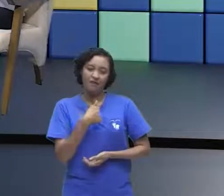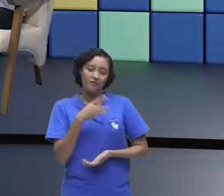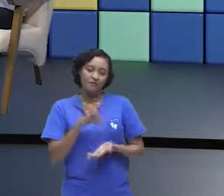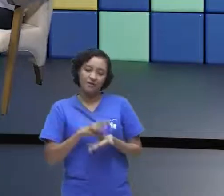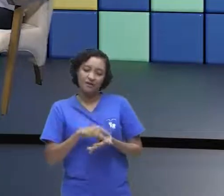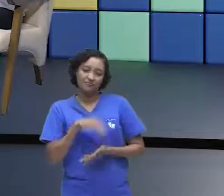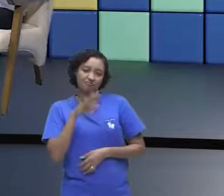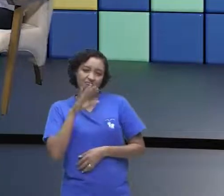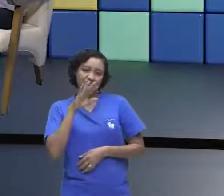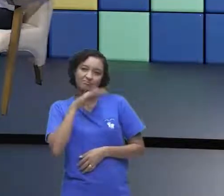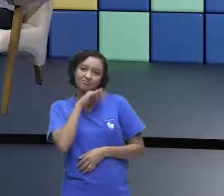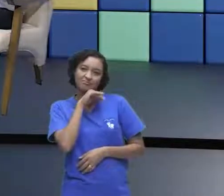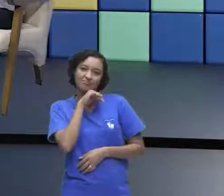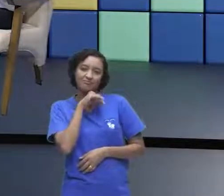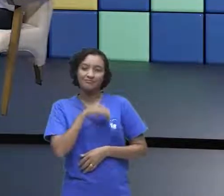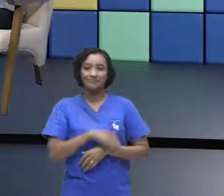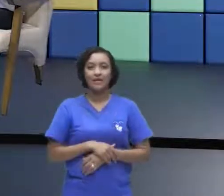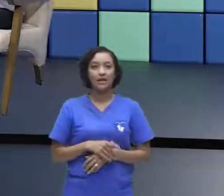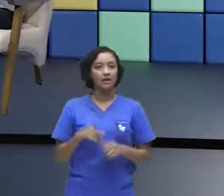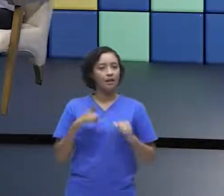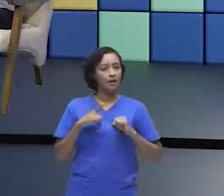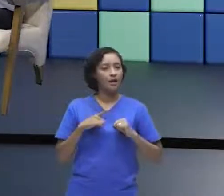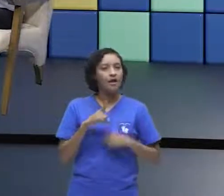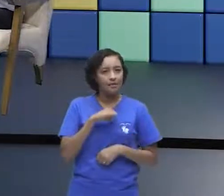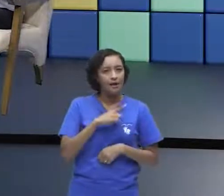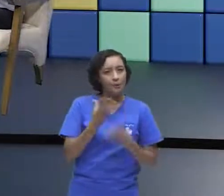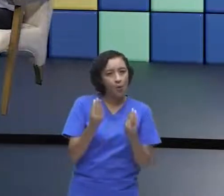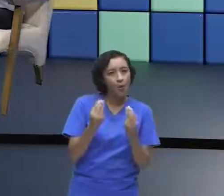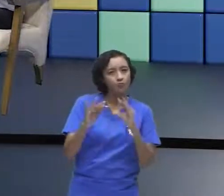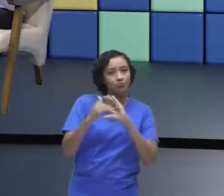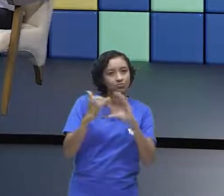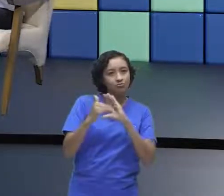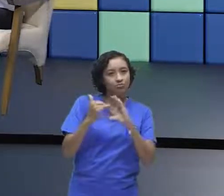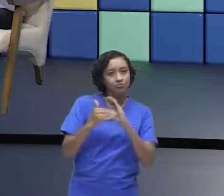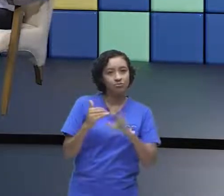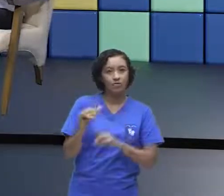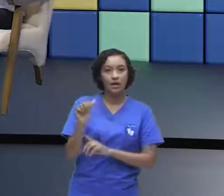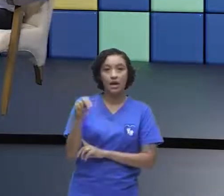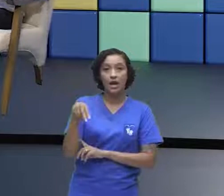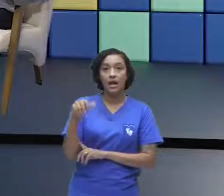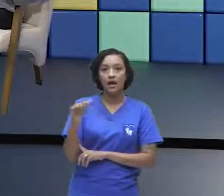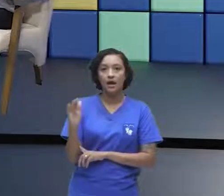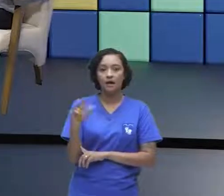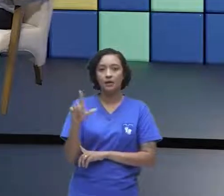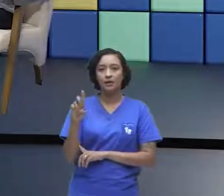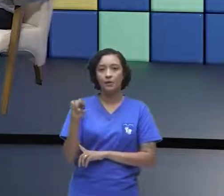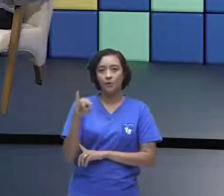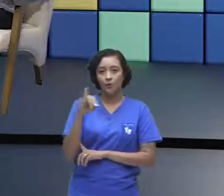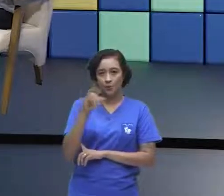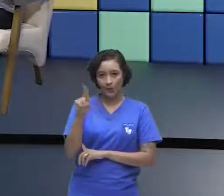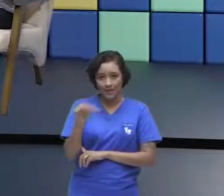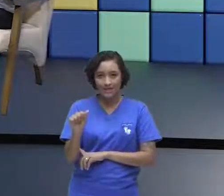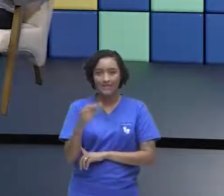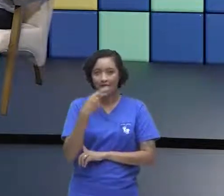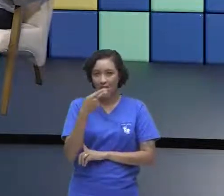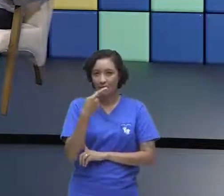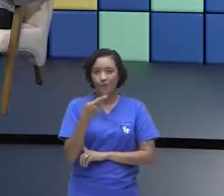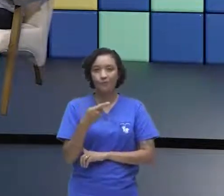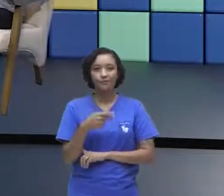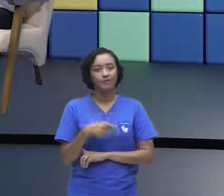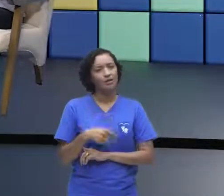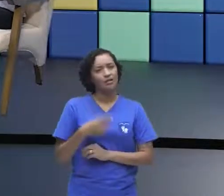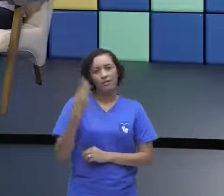tem várias contribuições aqui e olha só, a Ana Luísa está dizendo que a vida é assim mesmo, ela é cheia de emoções.